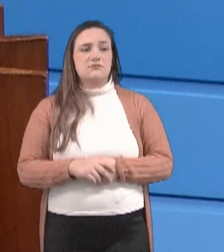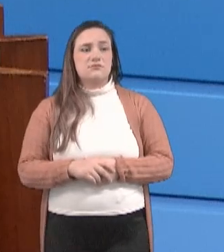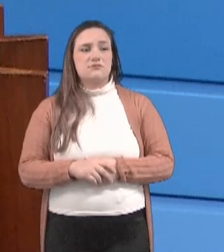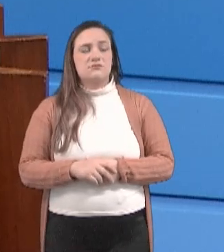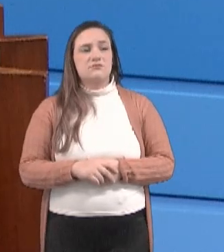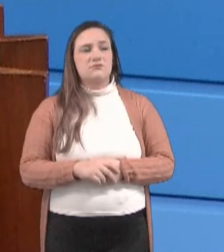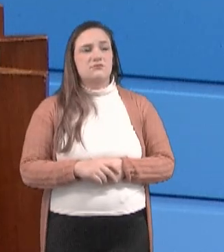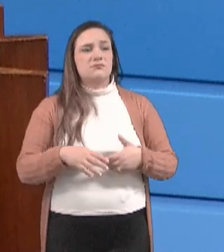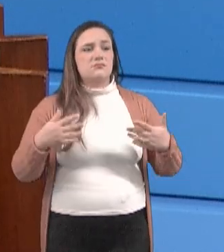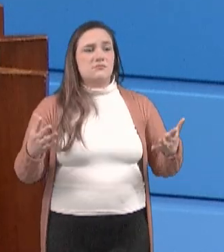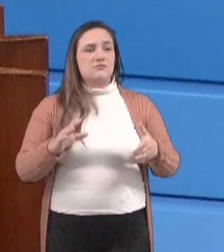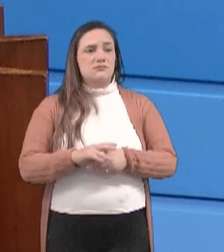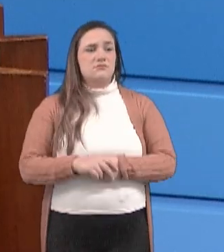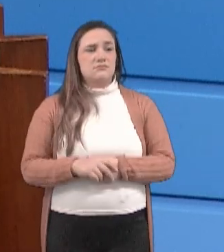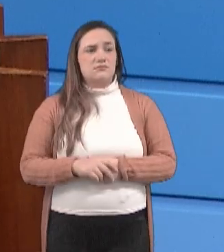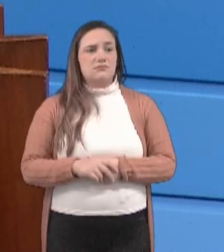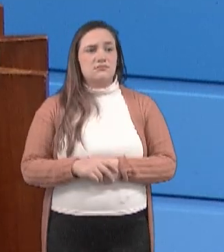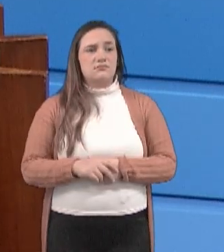que foi